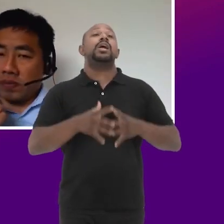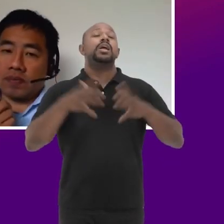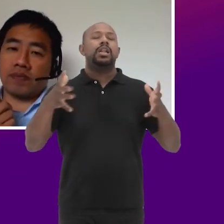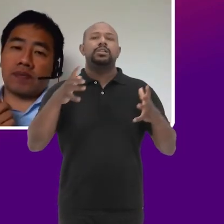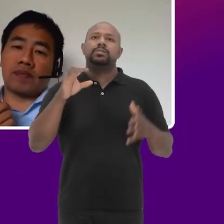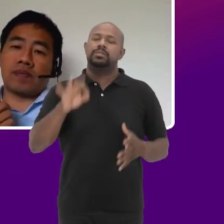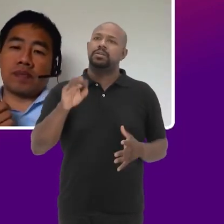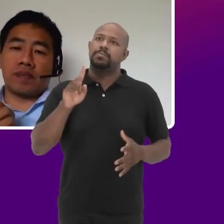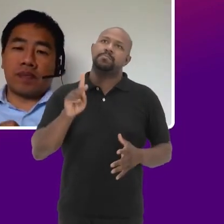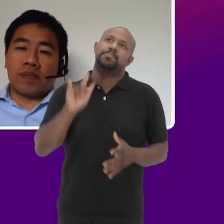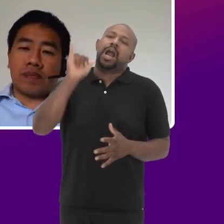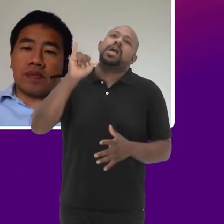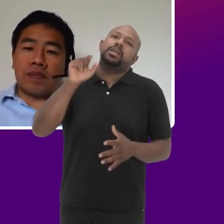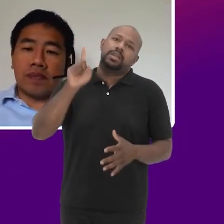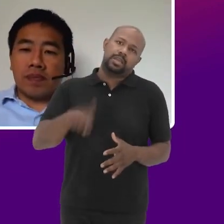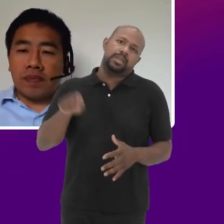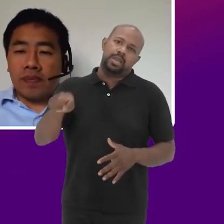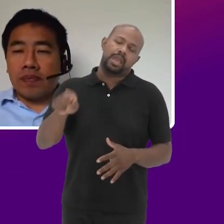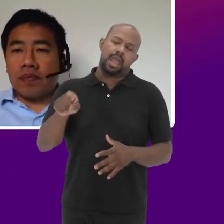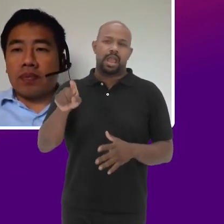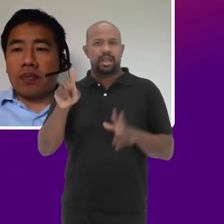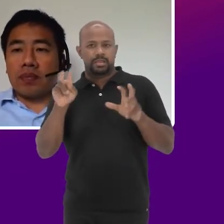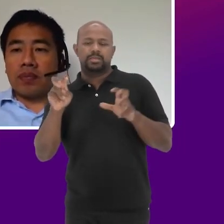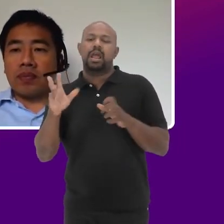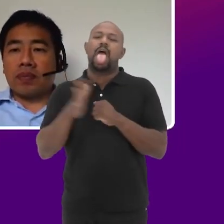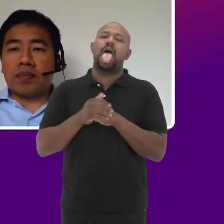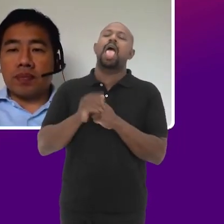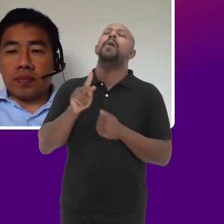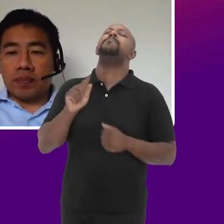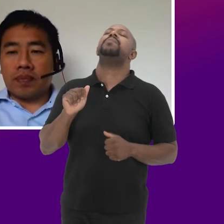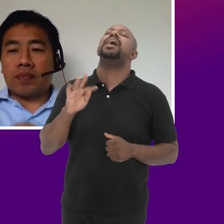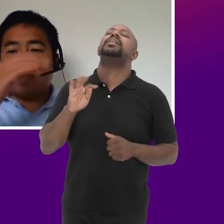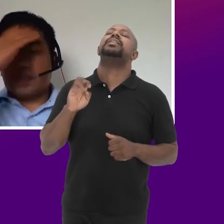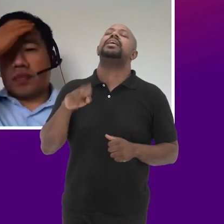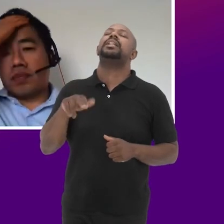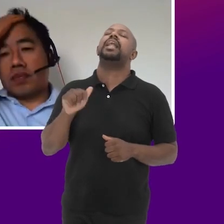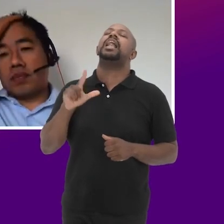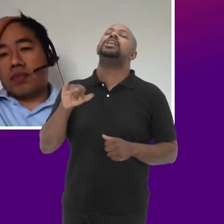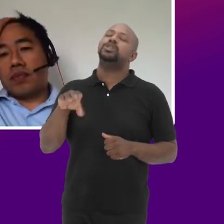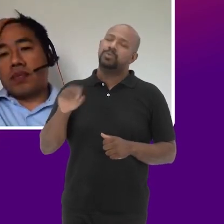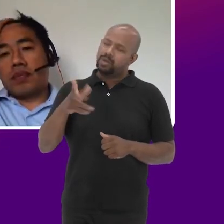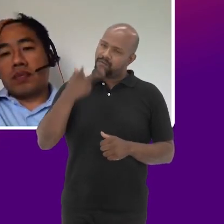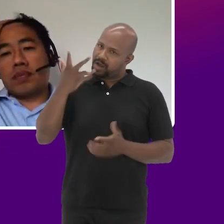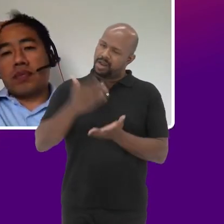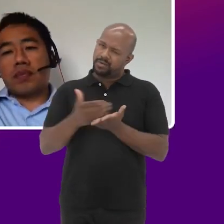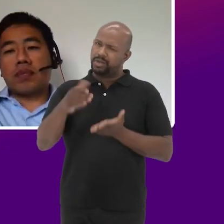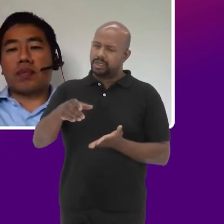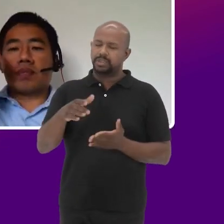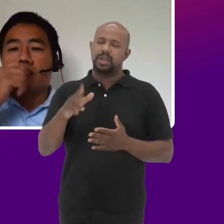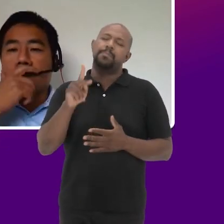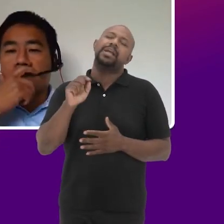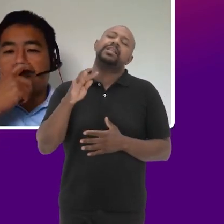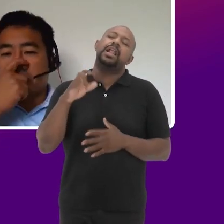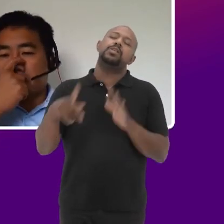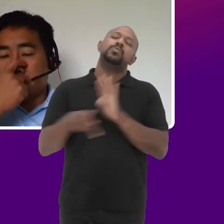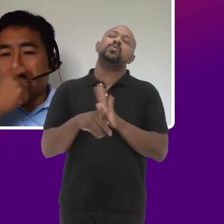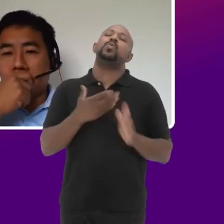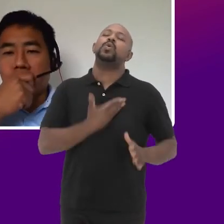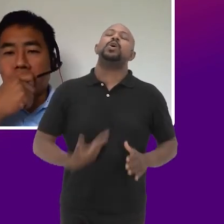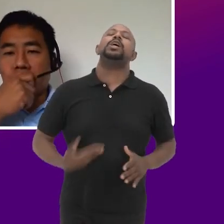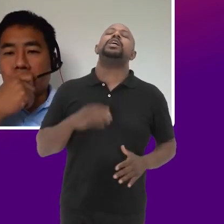do grande pai, que é dessa questão do paternalismo, vamos dizer, que eu disse no início, esse paternalismo